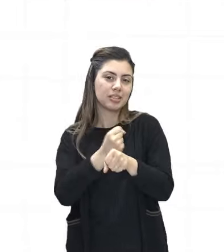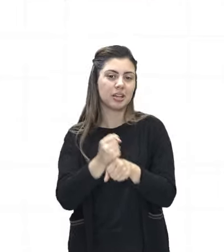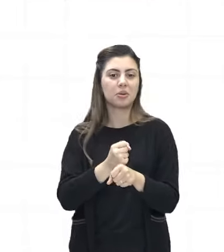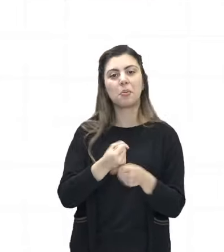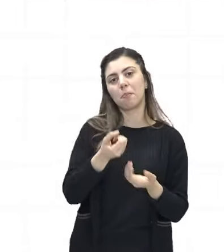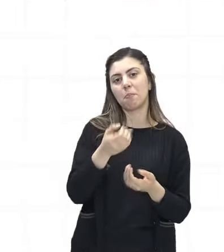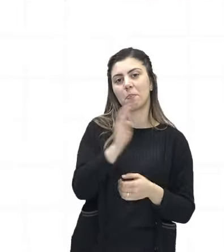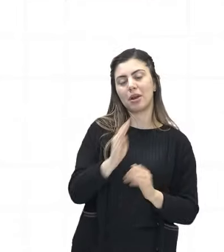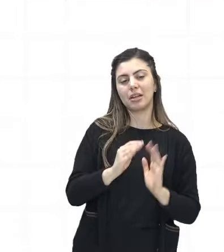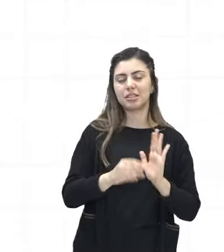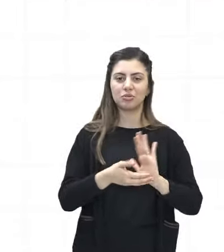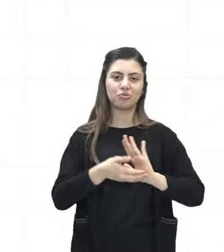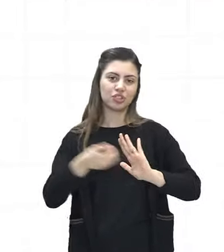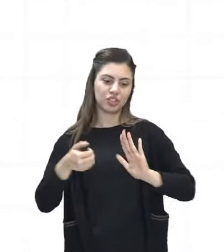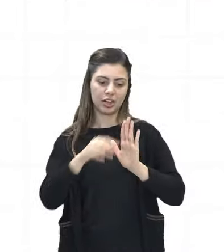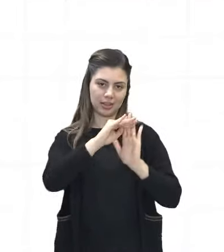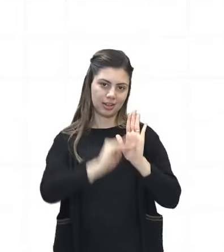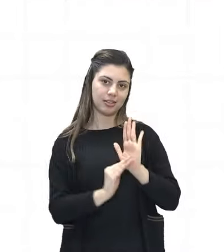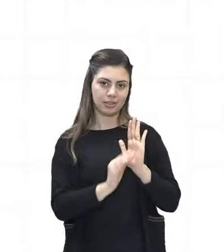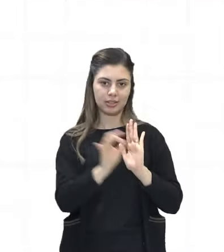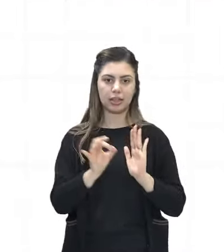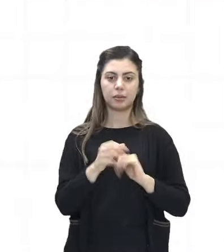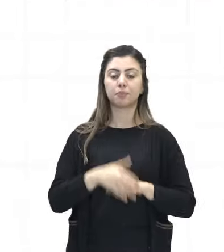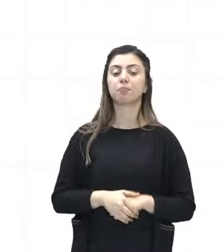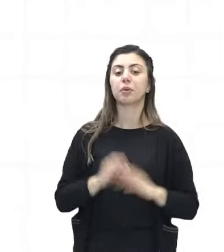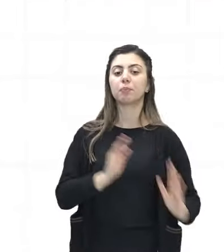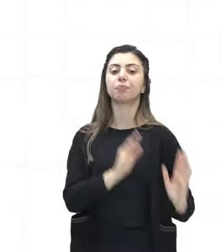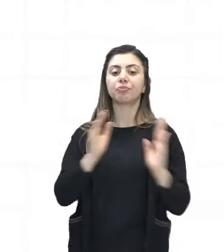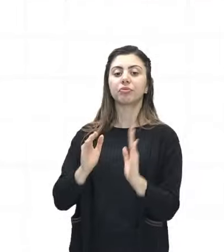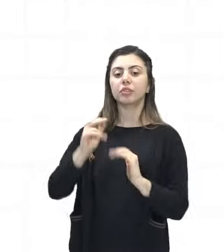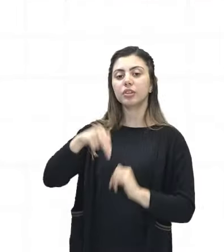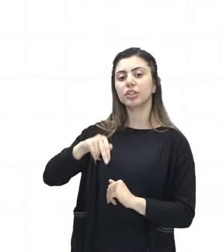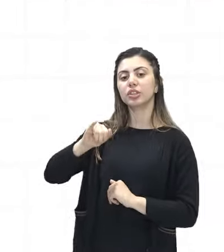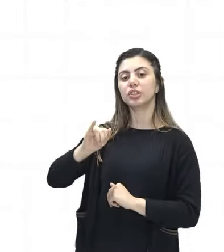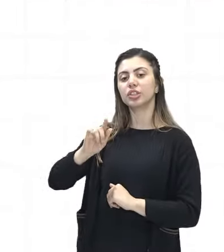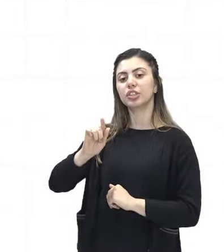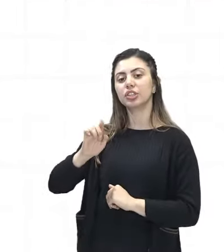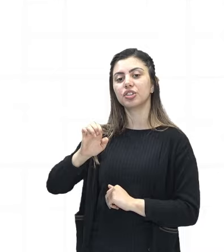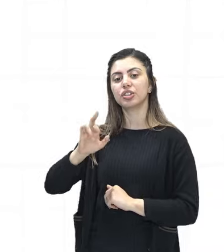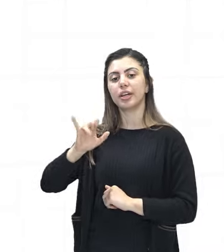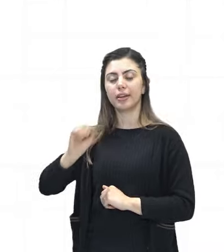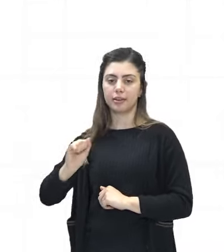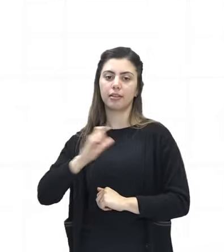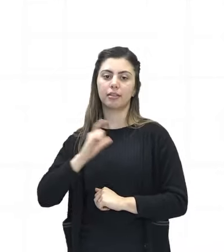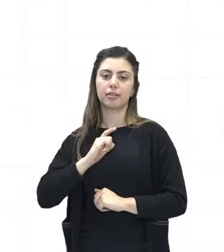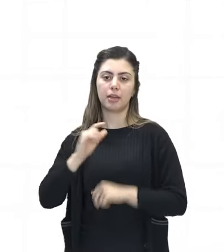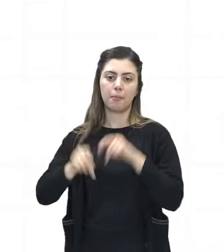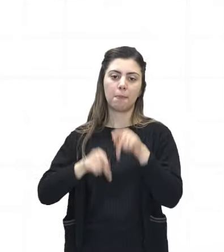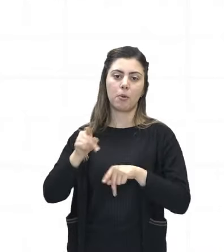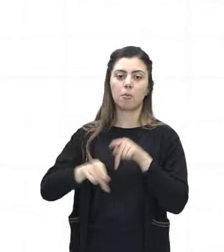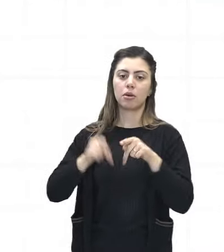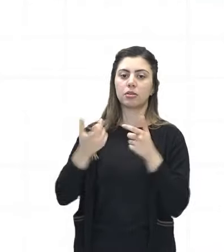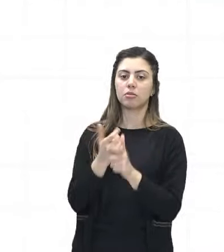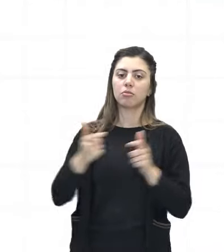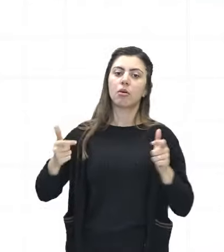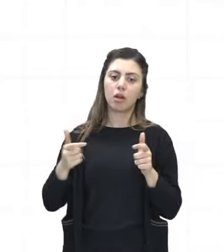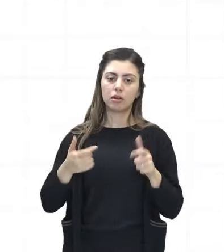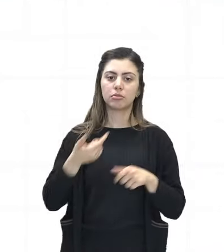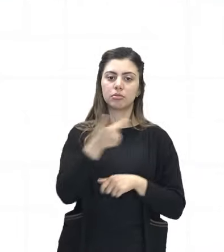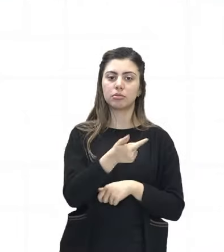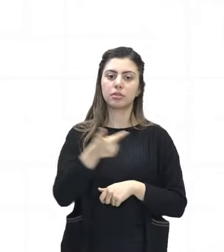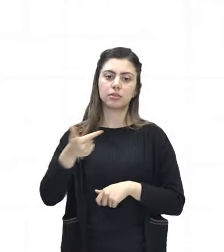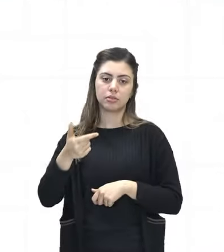Brasil nesse top 10 certo a Nigéria eh tem um pouco mais de habitantes que o Brasil são mais de 220